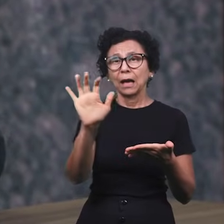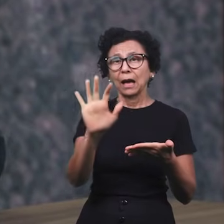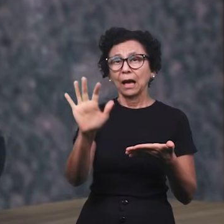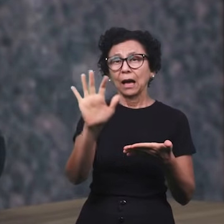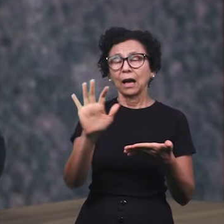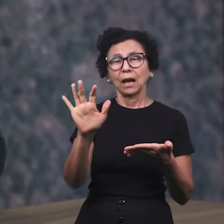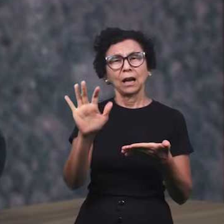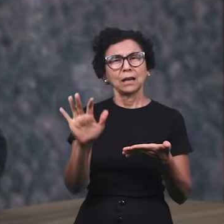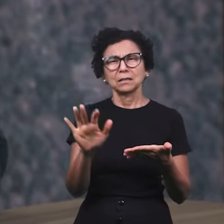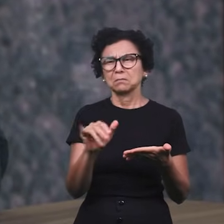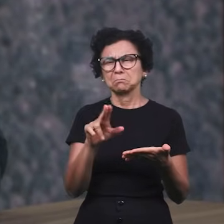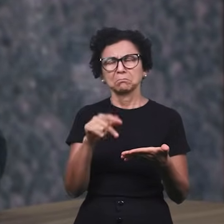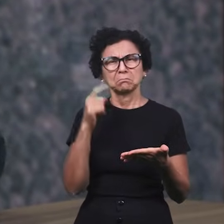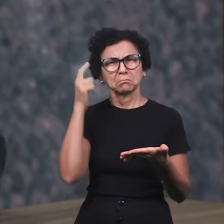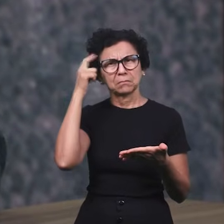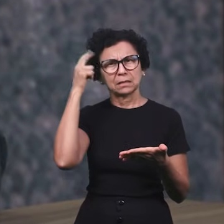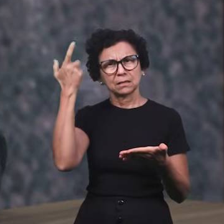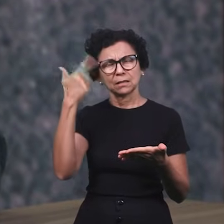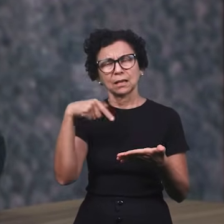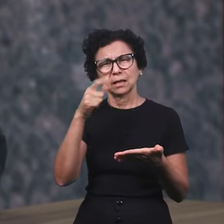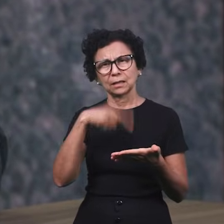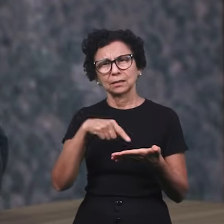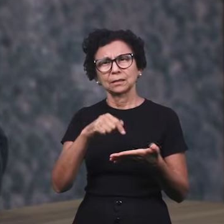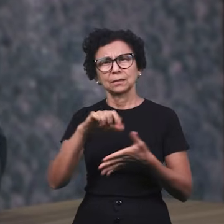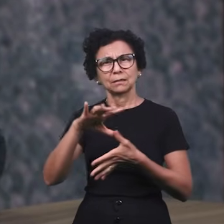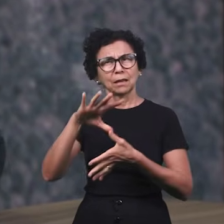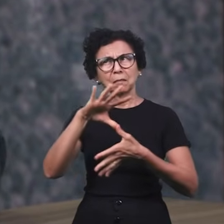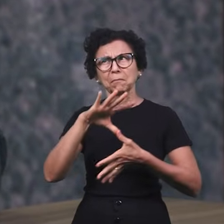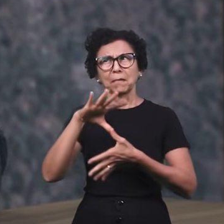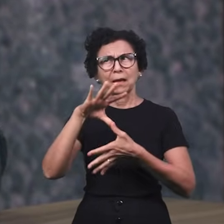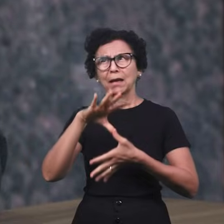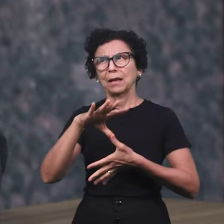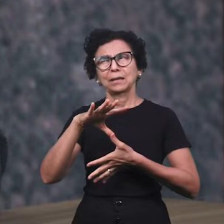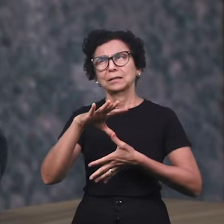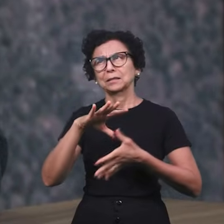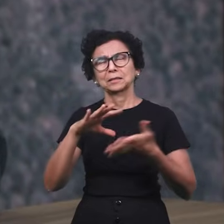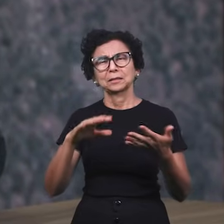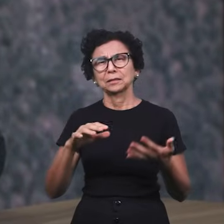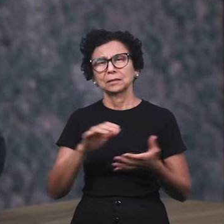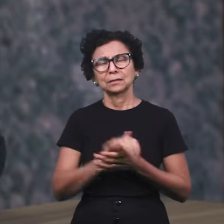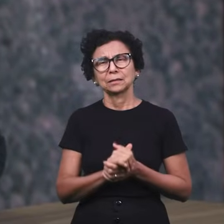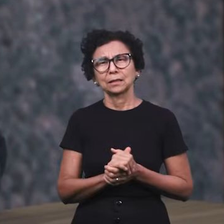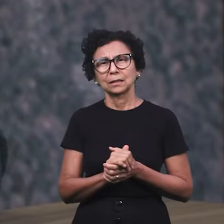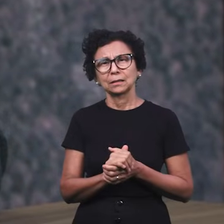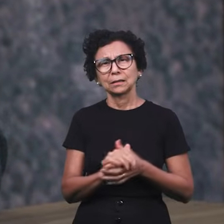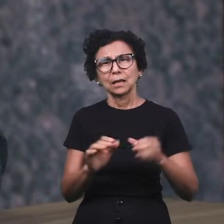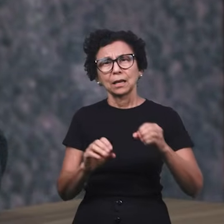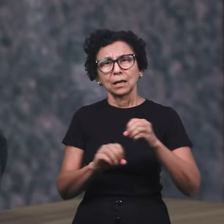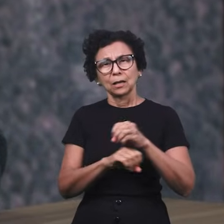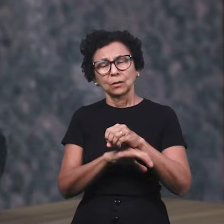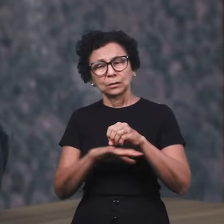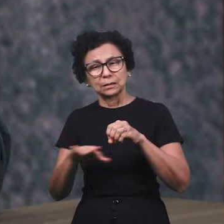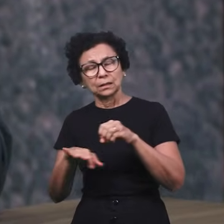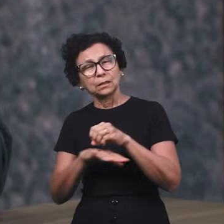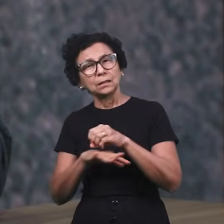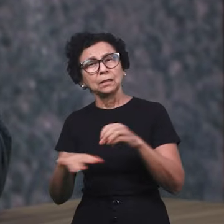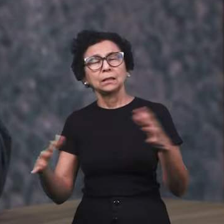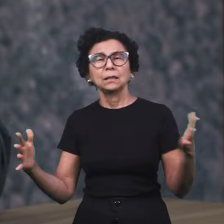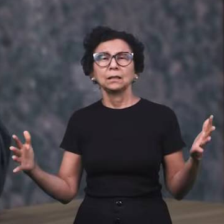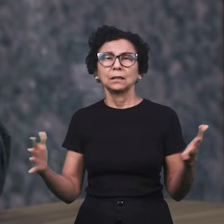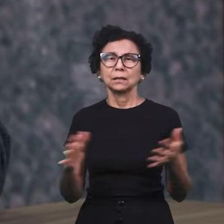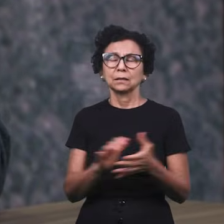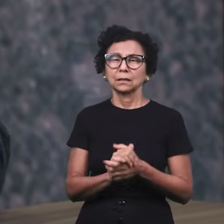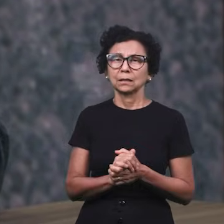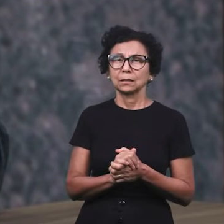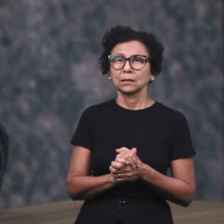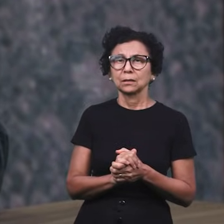sequer suspeitavam da existência do nosso continente, a América, da Oceania, eles nem conheciam o Oceano